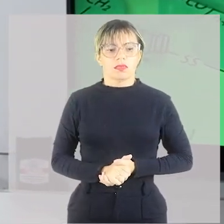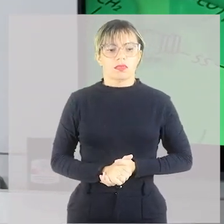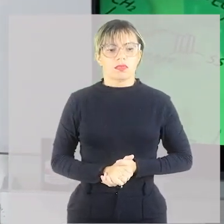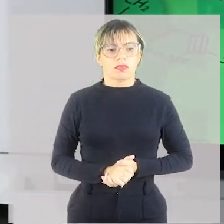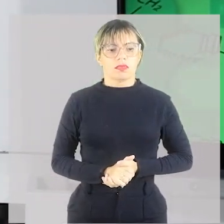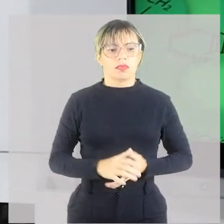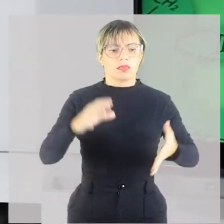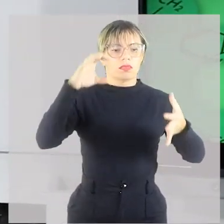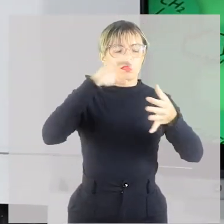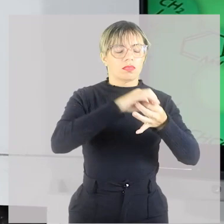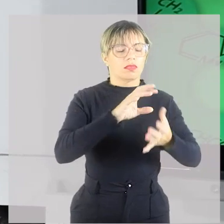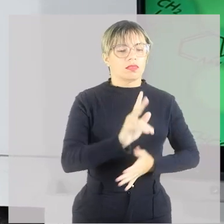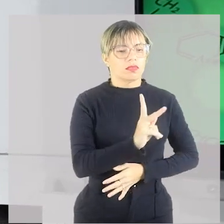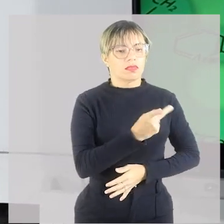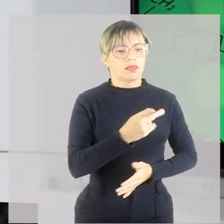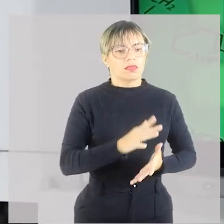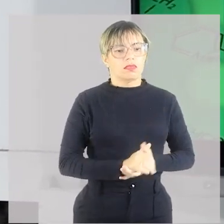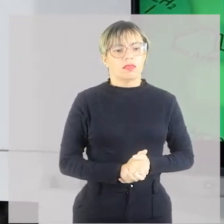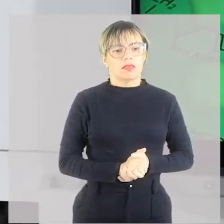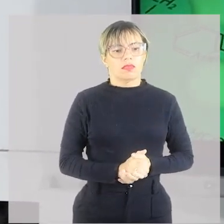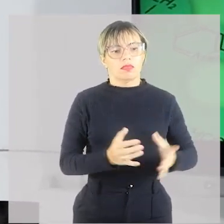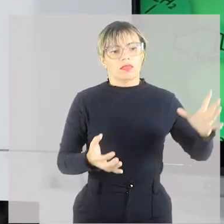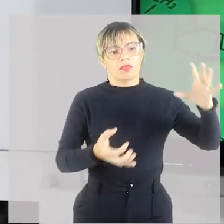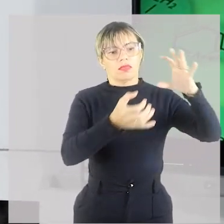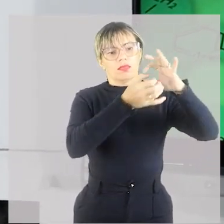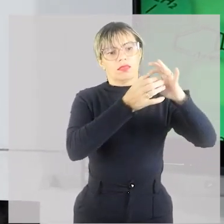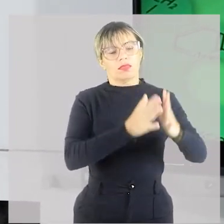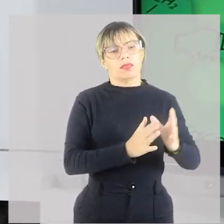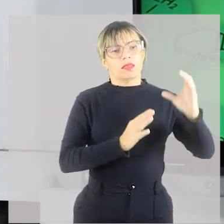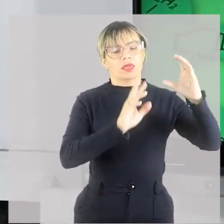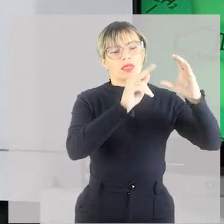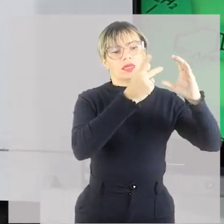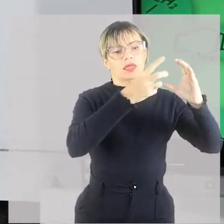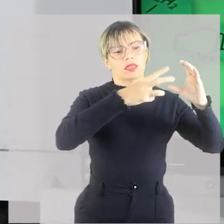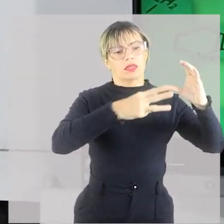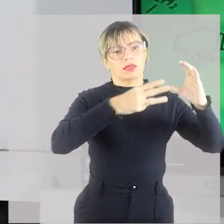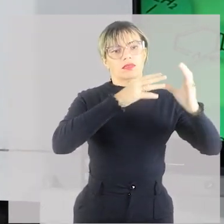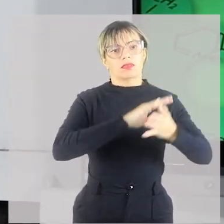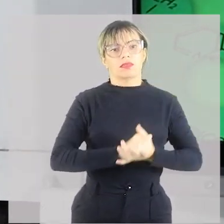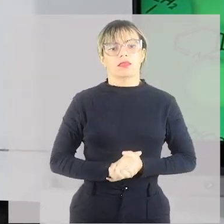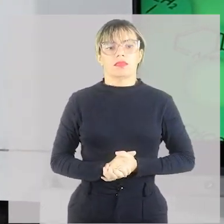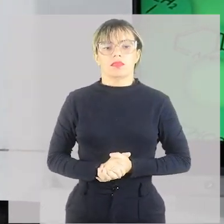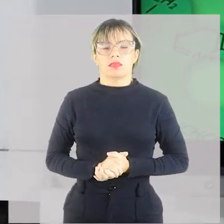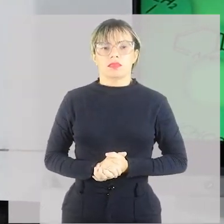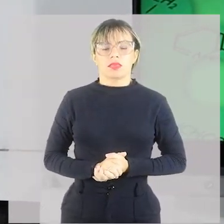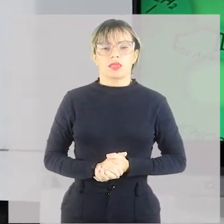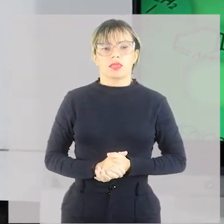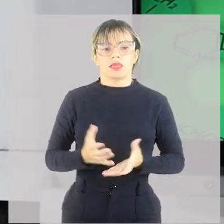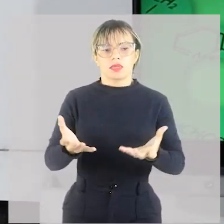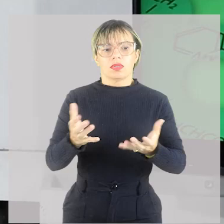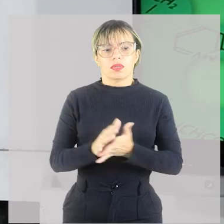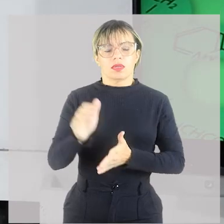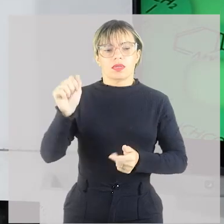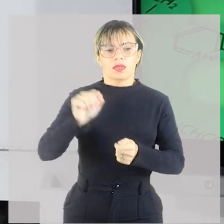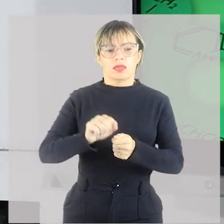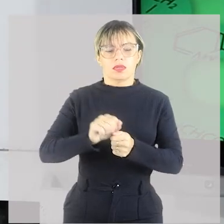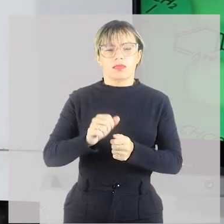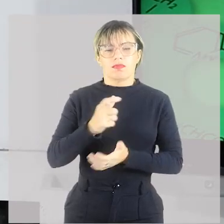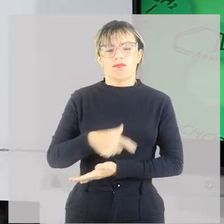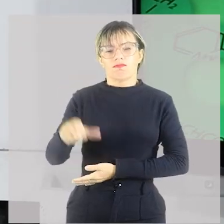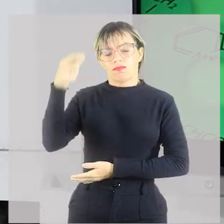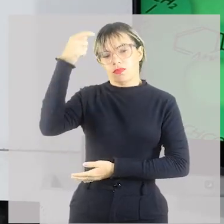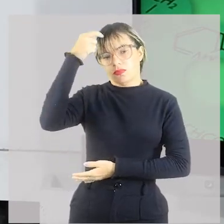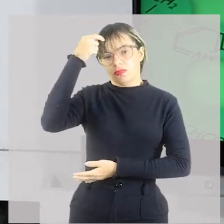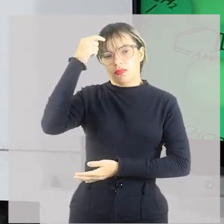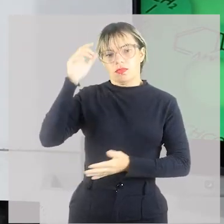Para cá, hidrogênio. Para cá, CH3. Aí eu quero que meu filho faça isso aqui, ó. Imagina que você vai